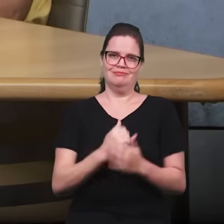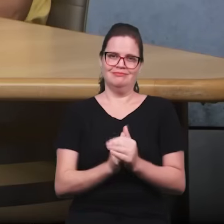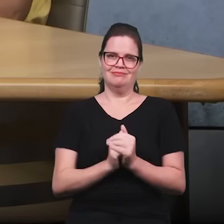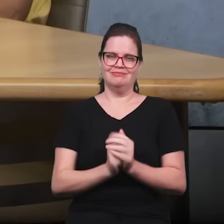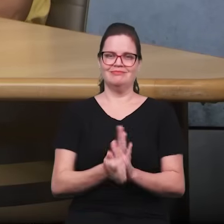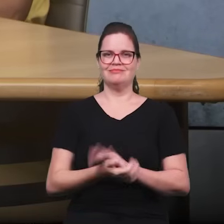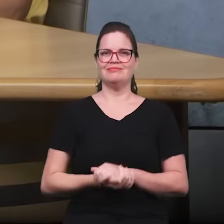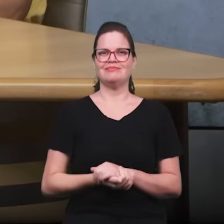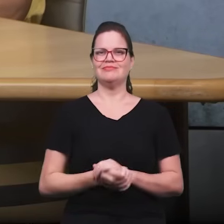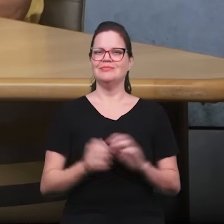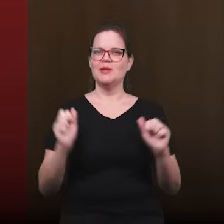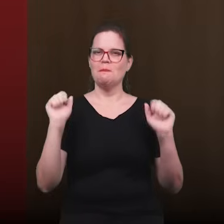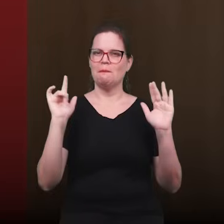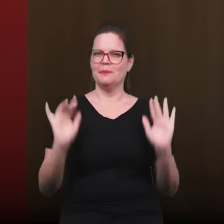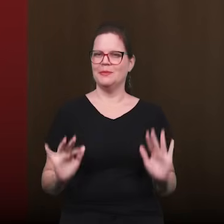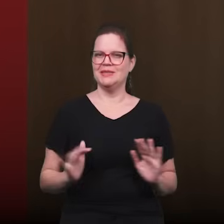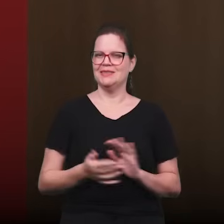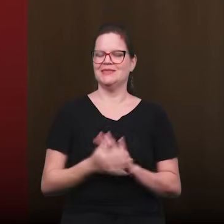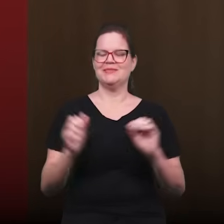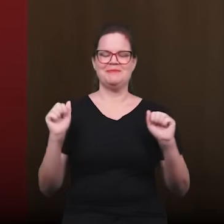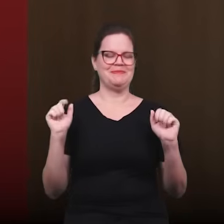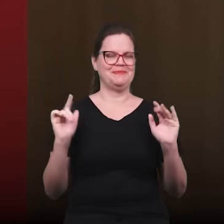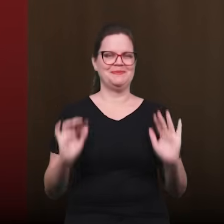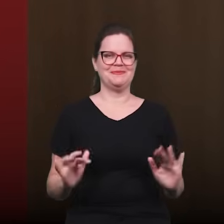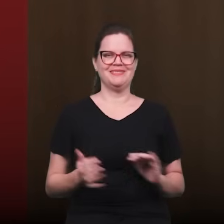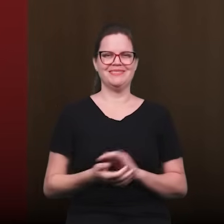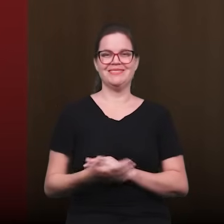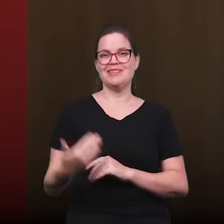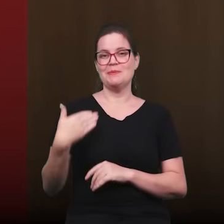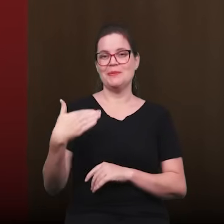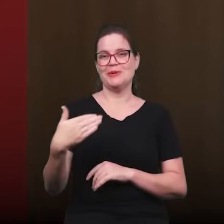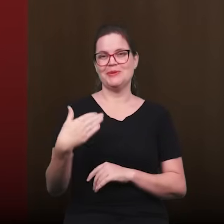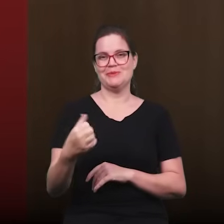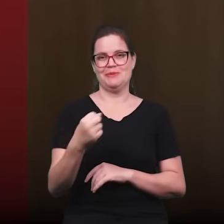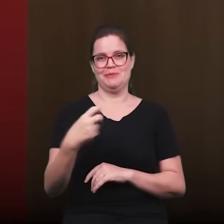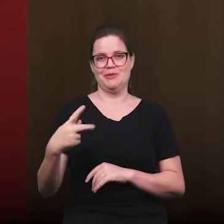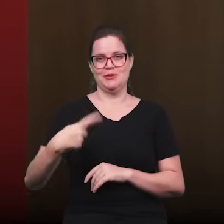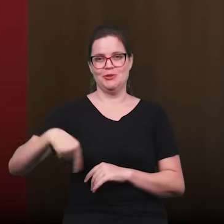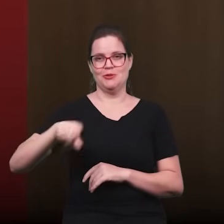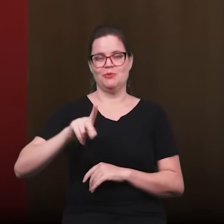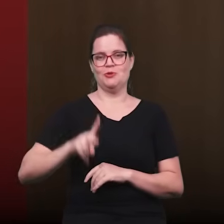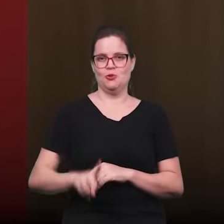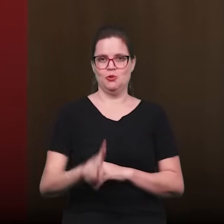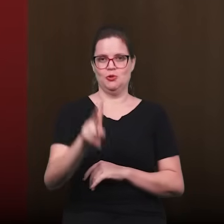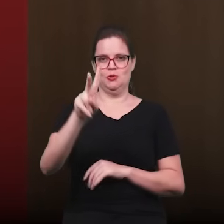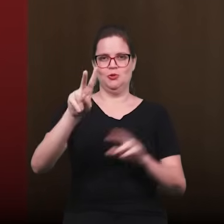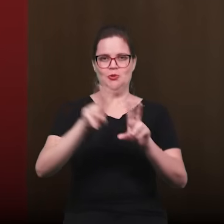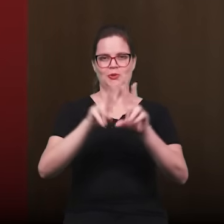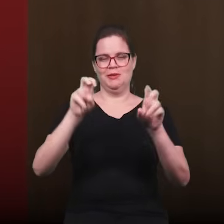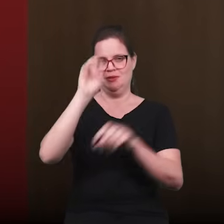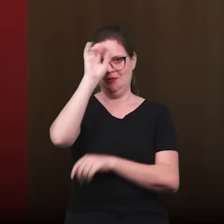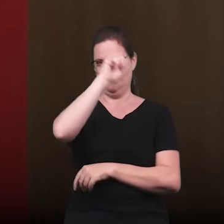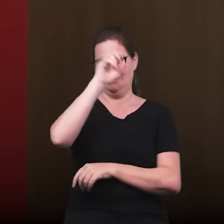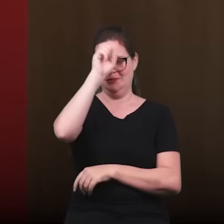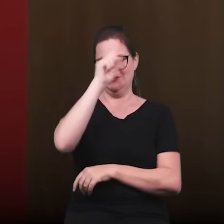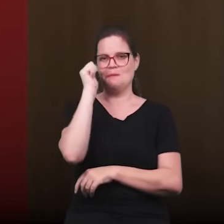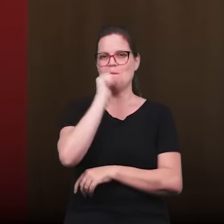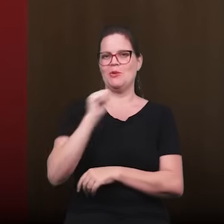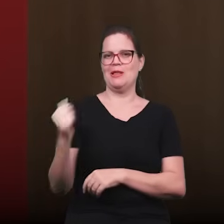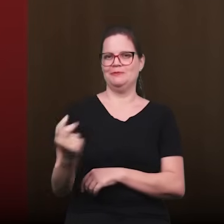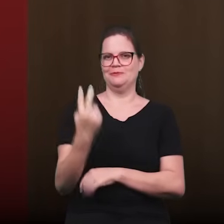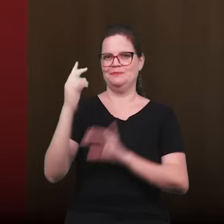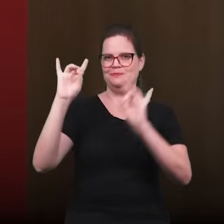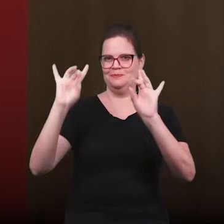Que bênção, Glória a Deus. que bênção. No próximo episódio, nós continuaremos aprendendo com a Mulher